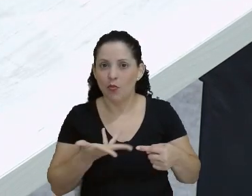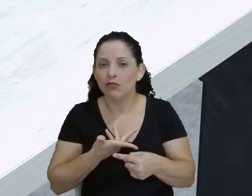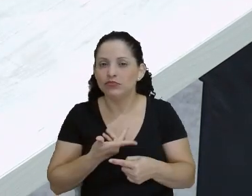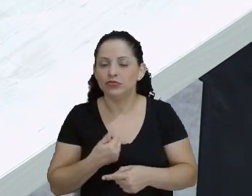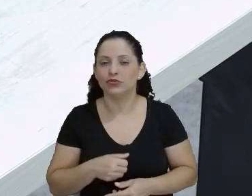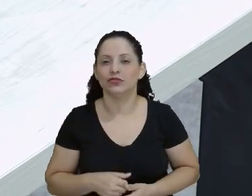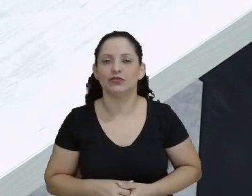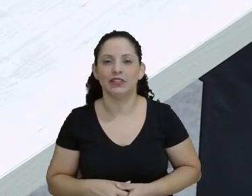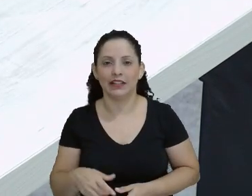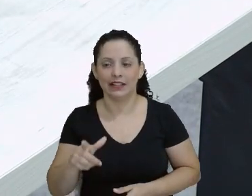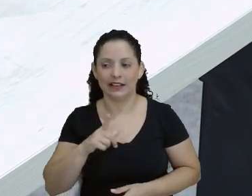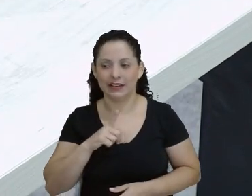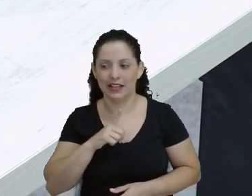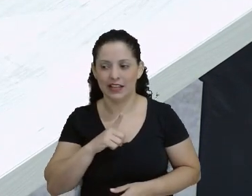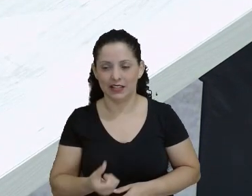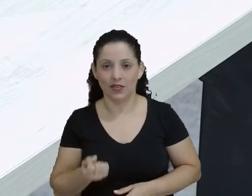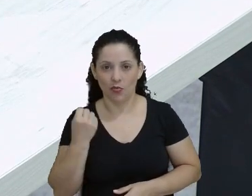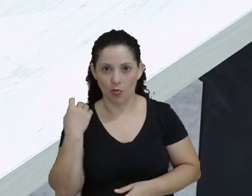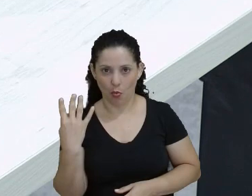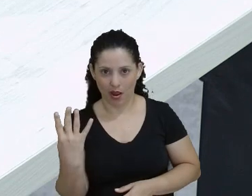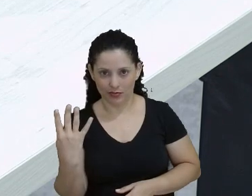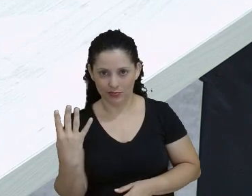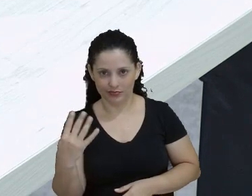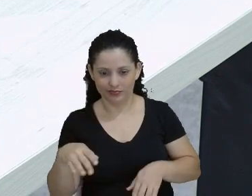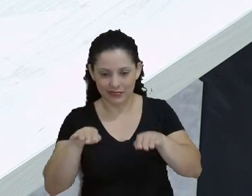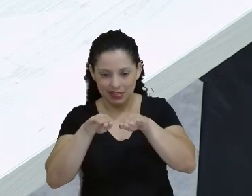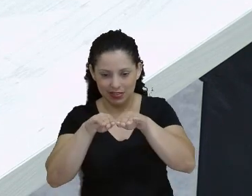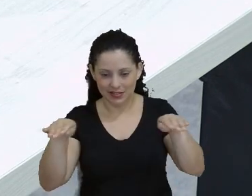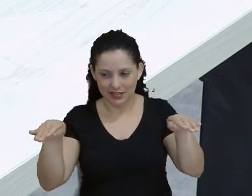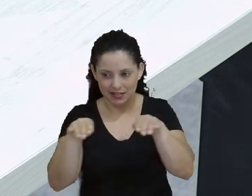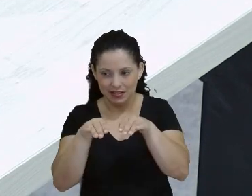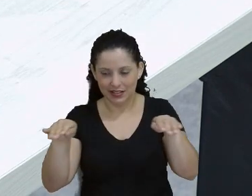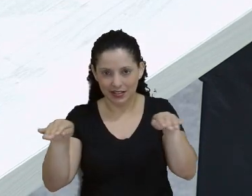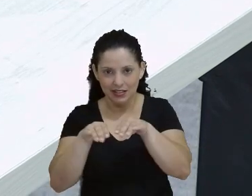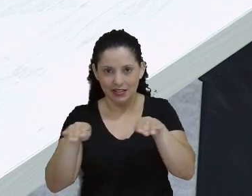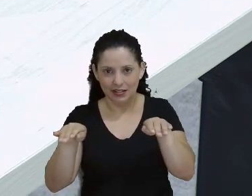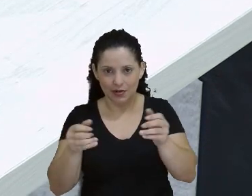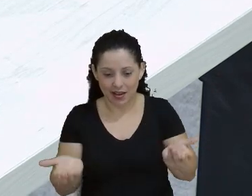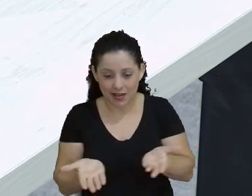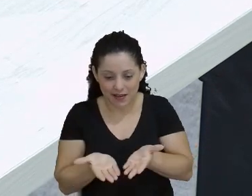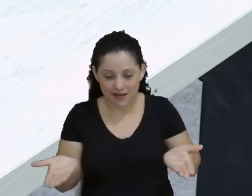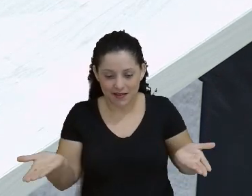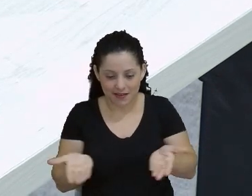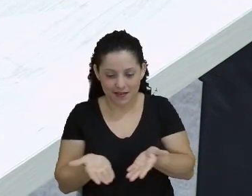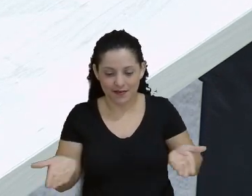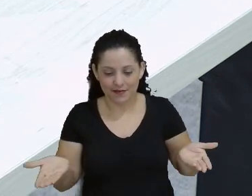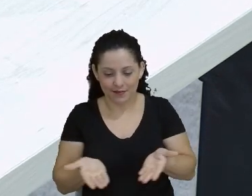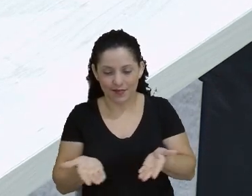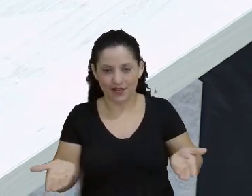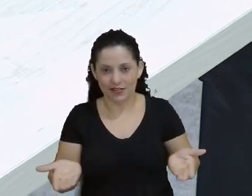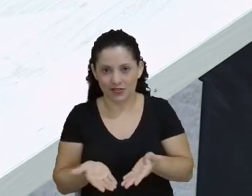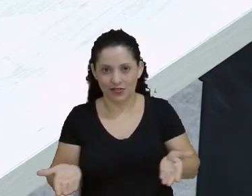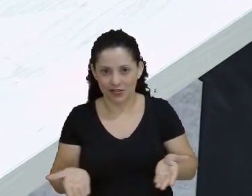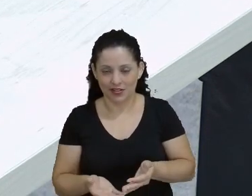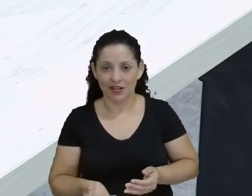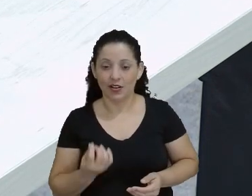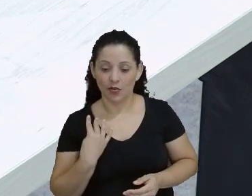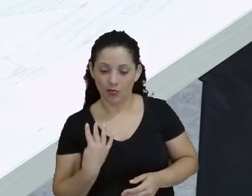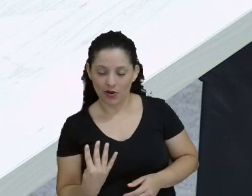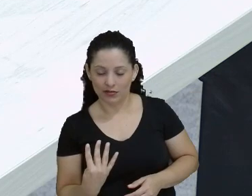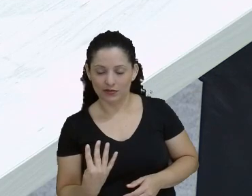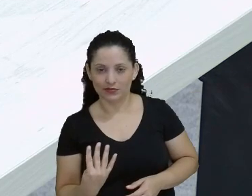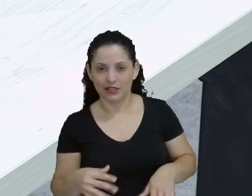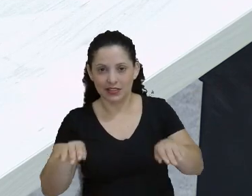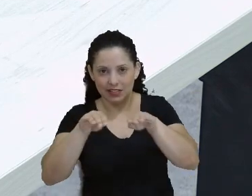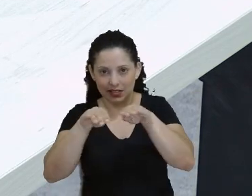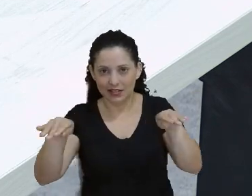3, 4 em cima, 5, 6, 7, 8. Então, 4 embaixo e 4 em cima são